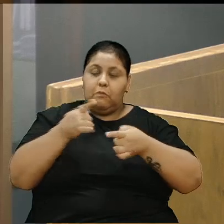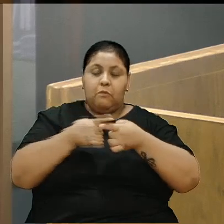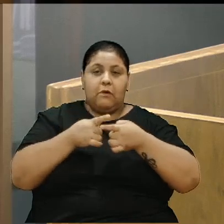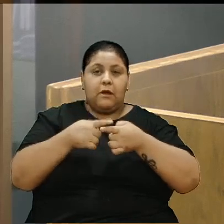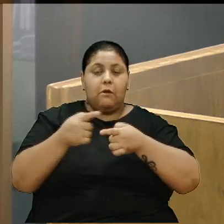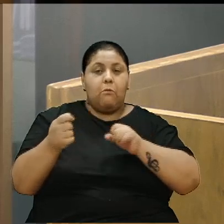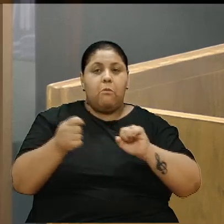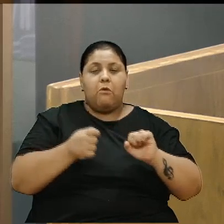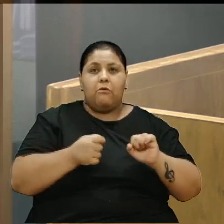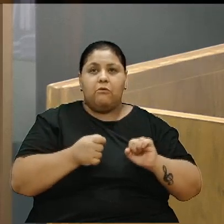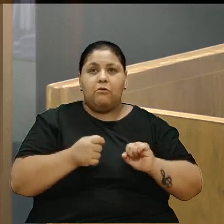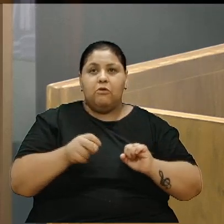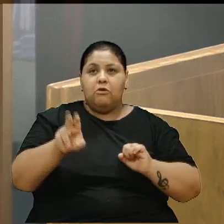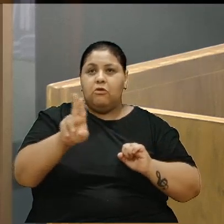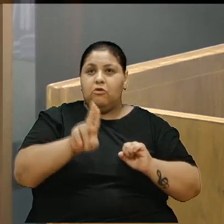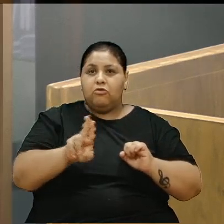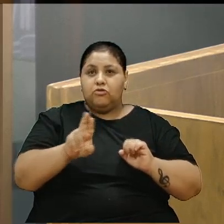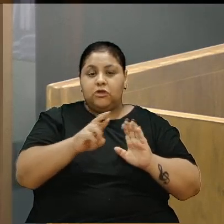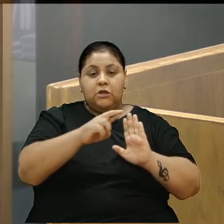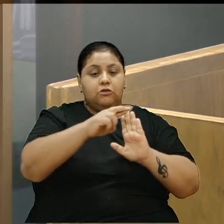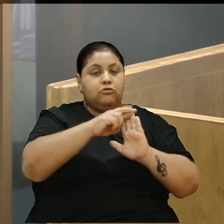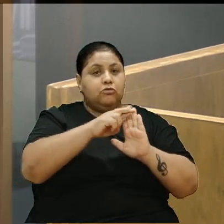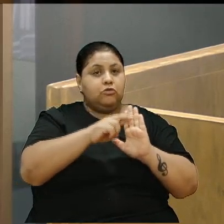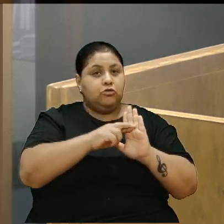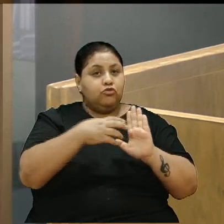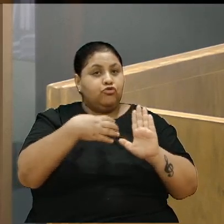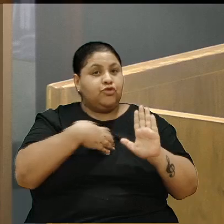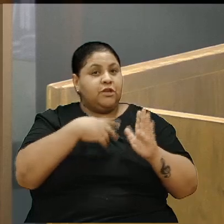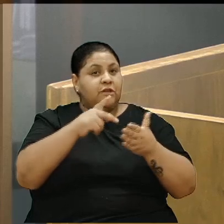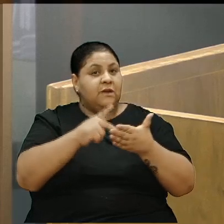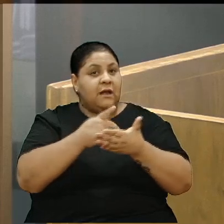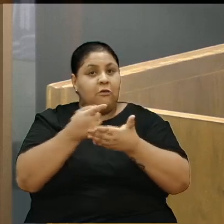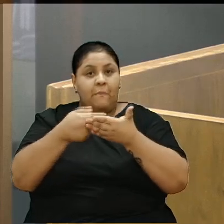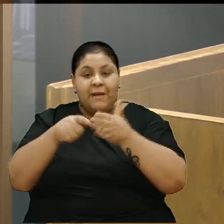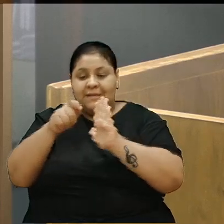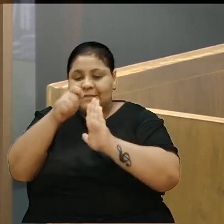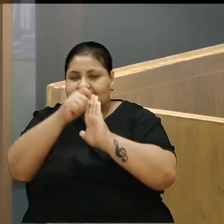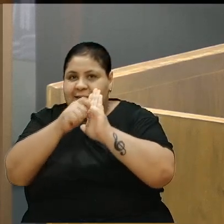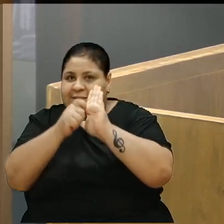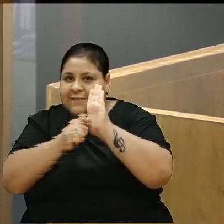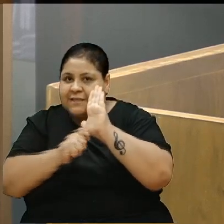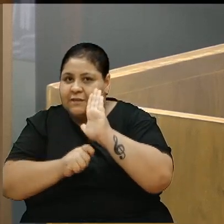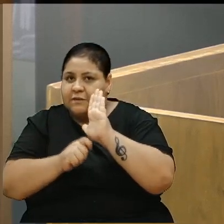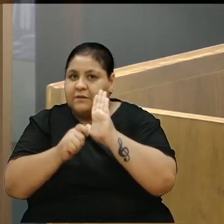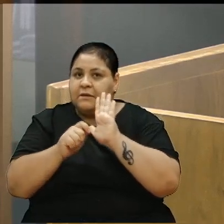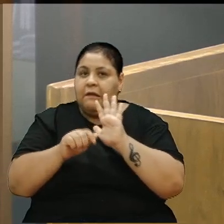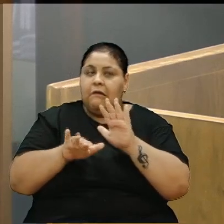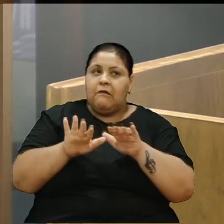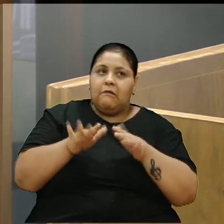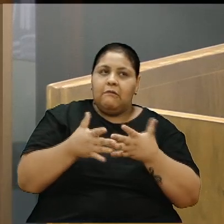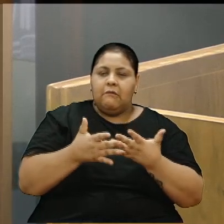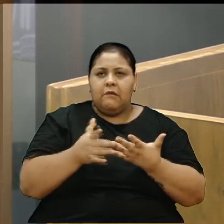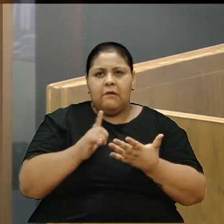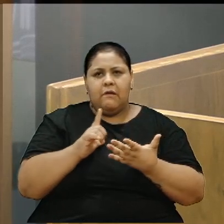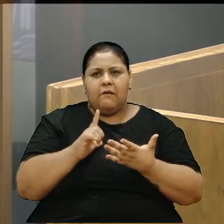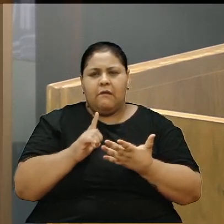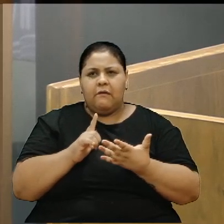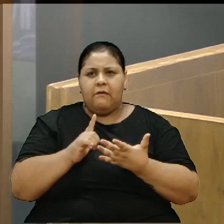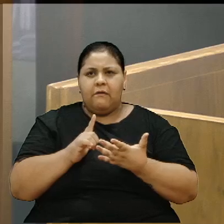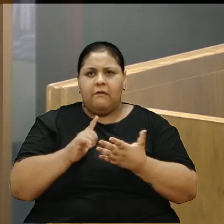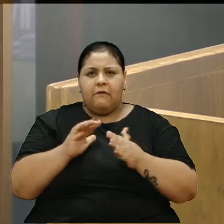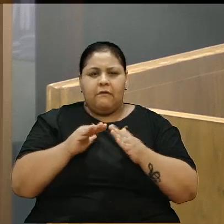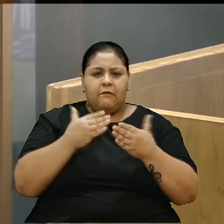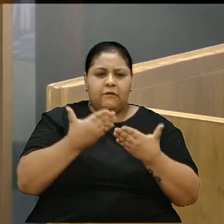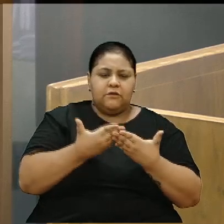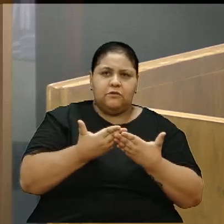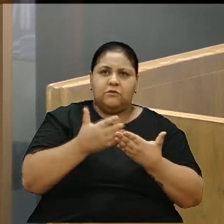literalmente aqui usar o regimento da forma com que eu quiser, mas ele está escrito. E talvez por eu ter tido também as escolas, como,